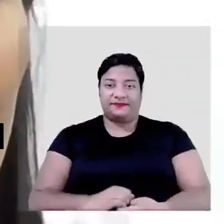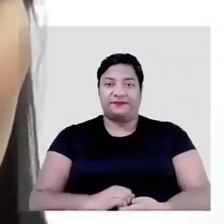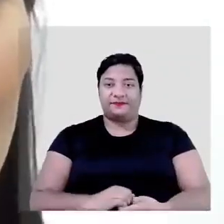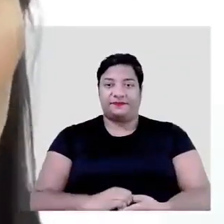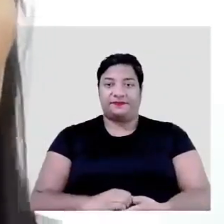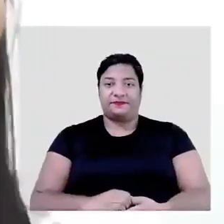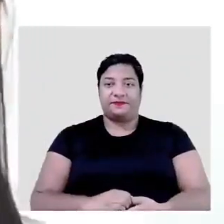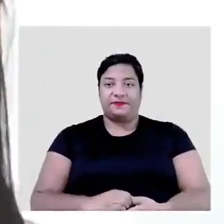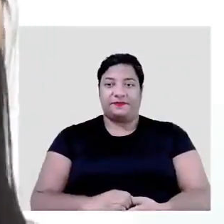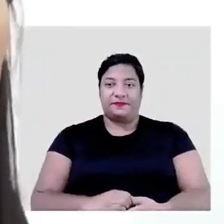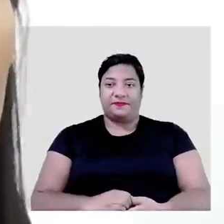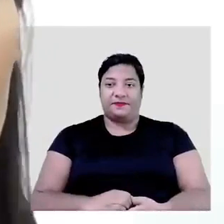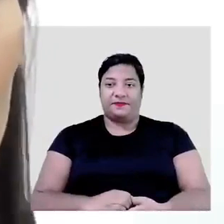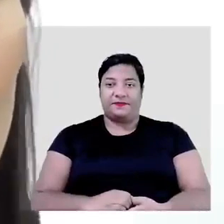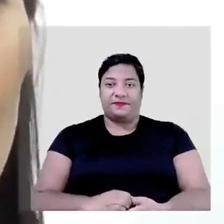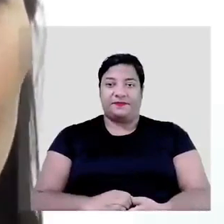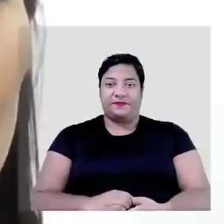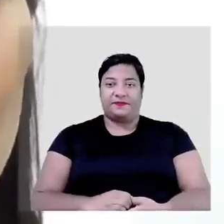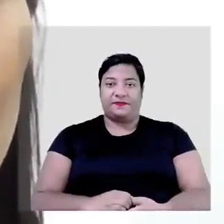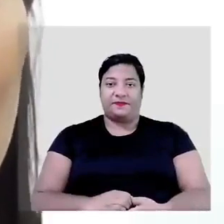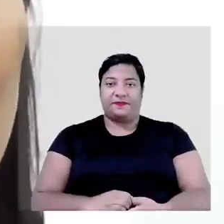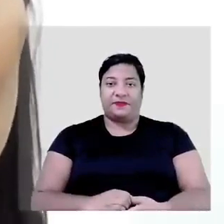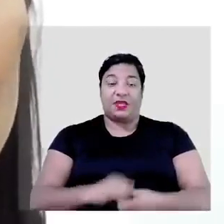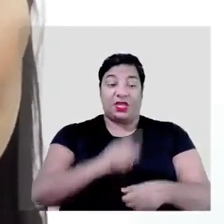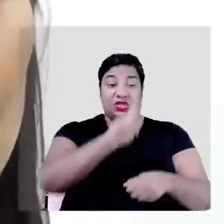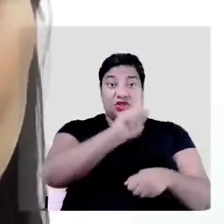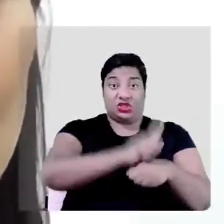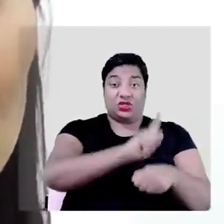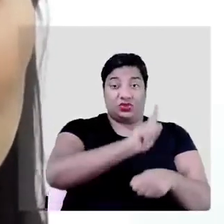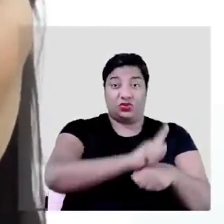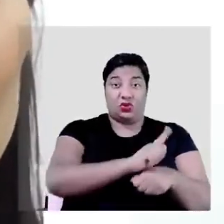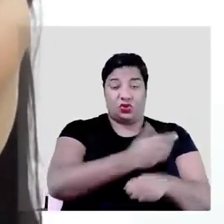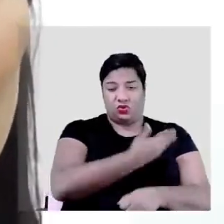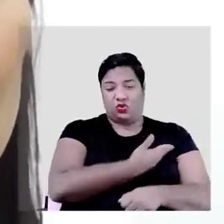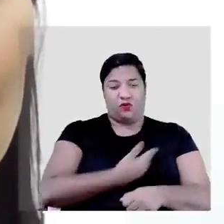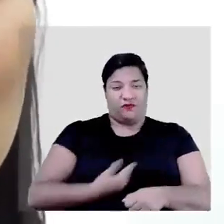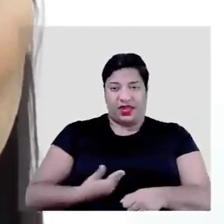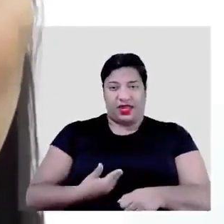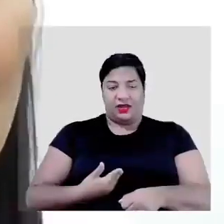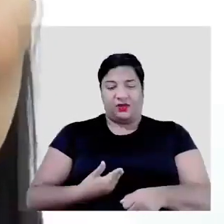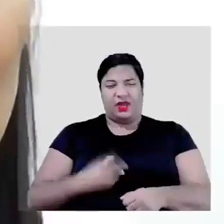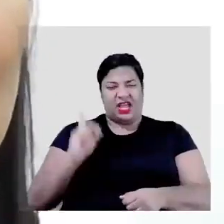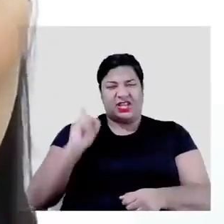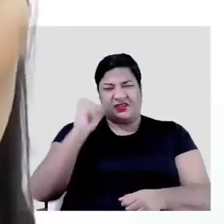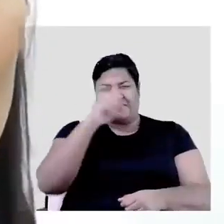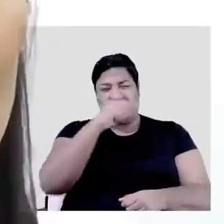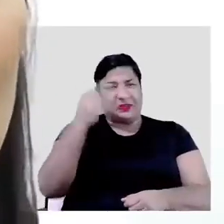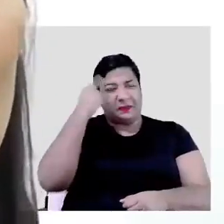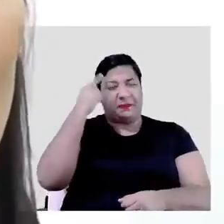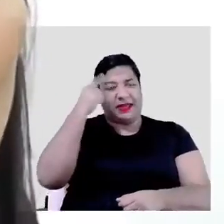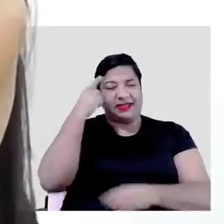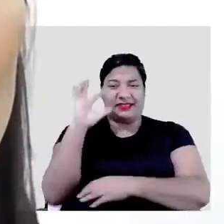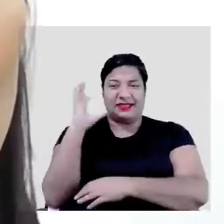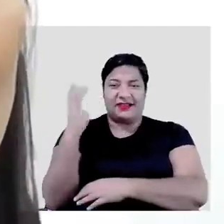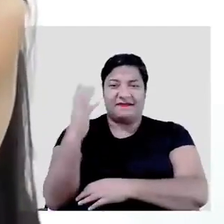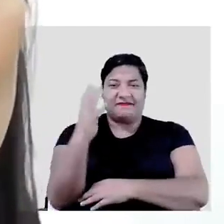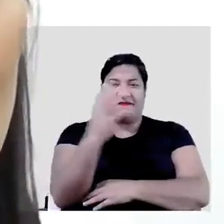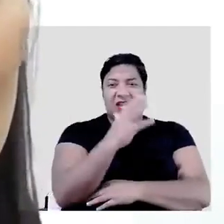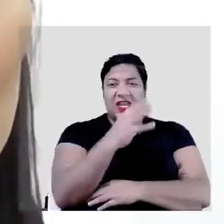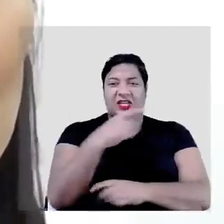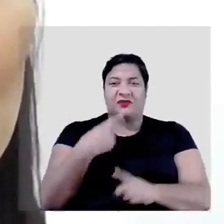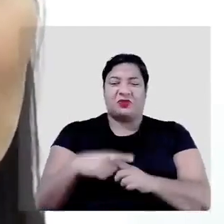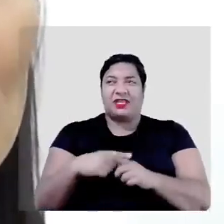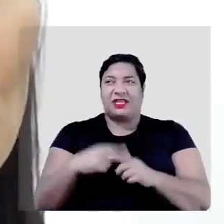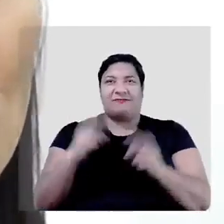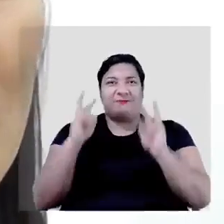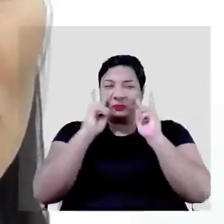lá. É difícil para o gestor público pensar no verde quando não vê seu caixa no azul. Como usar